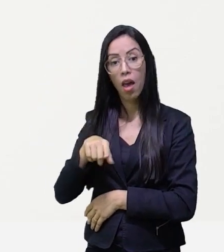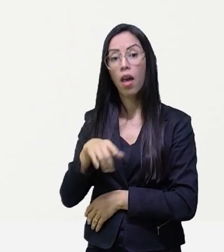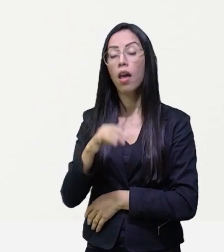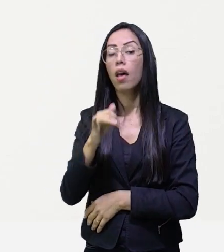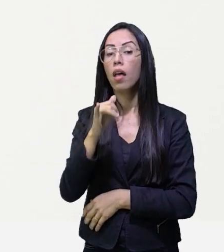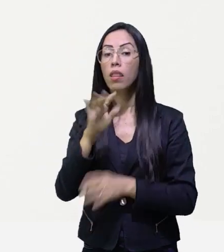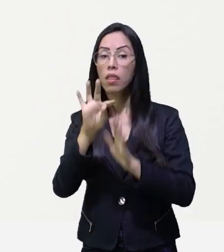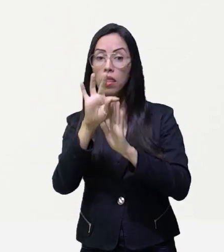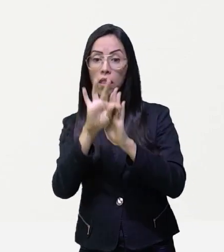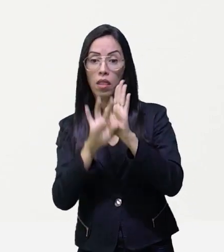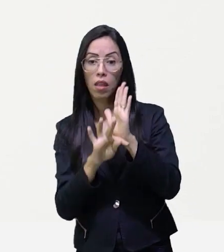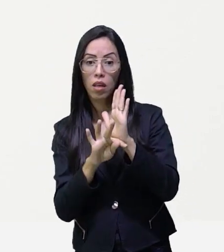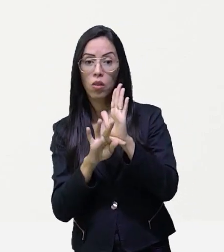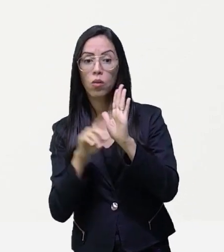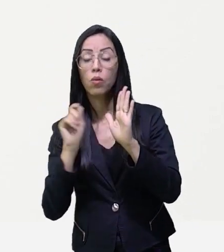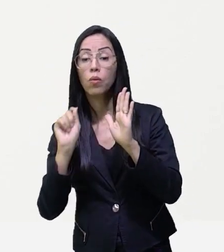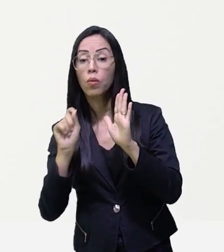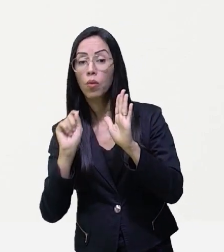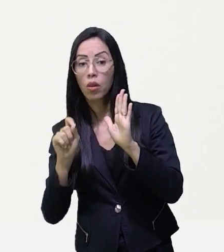de texto.